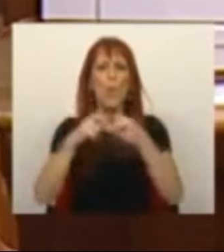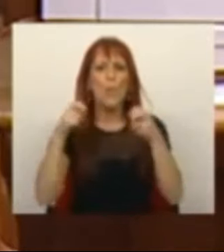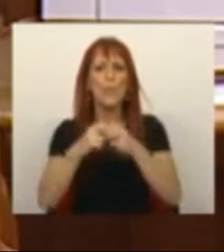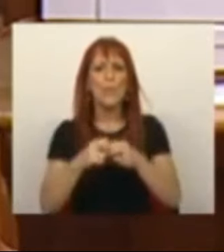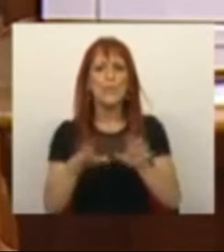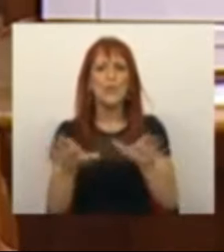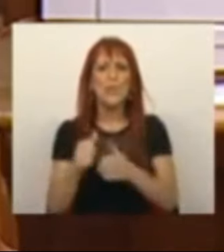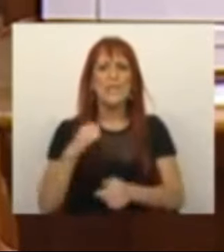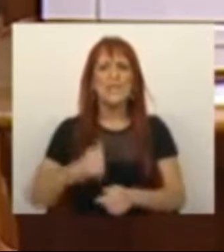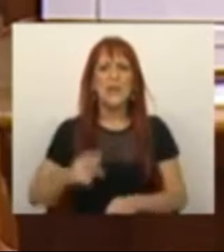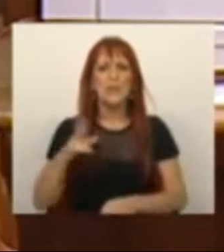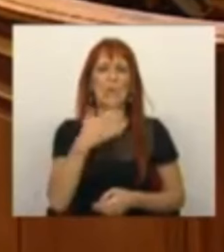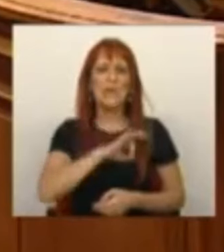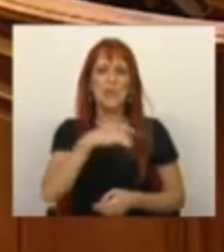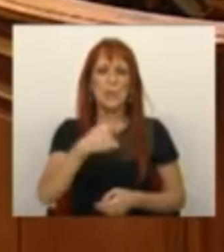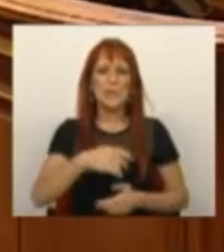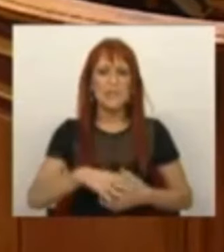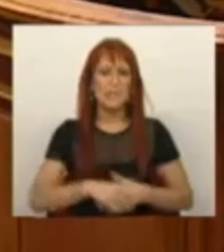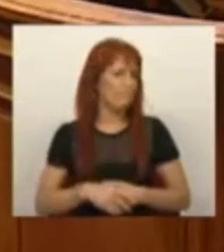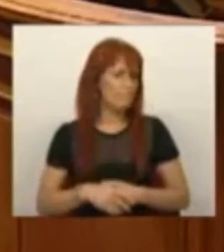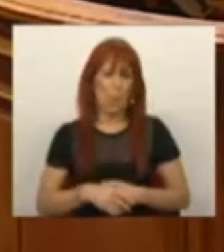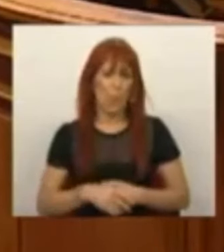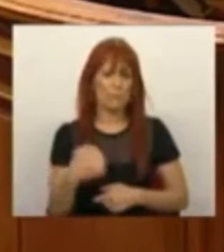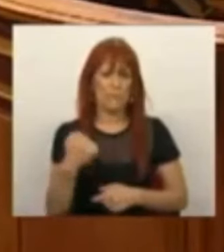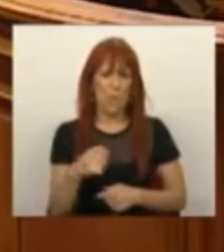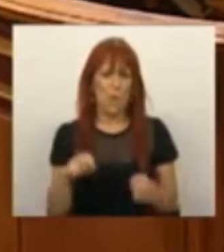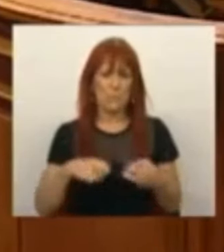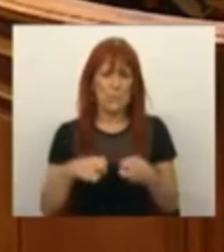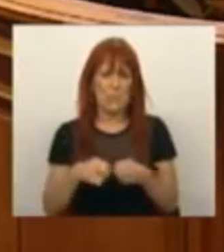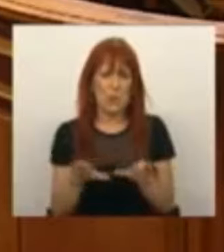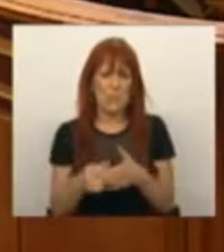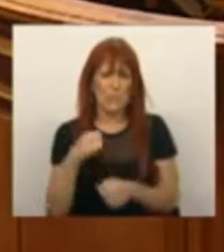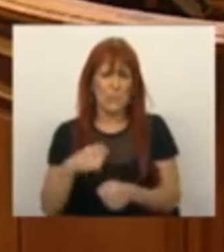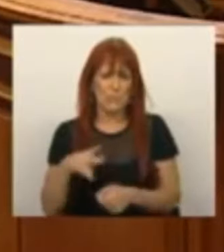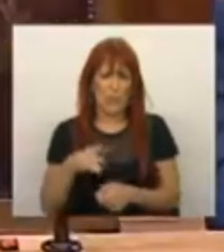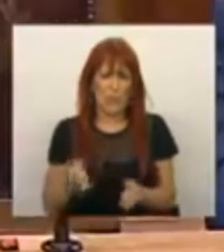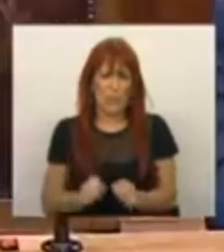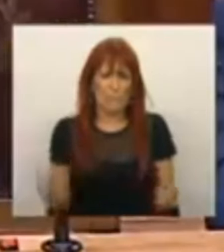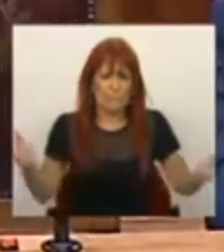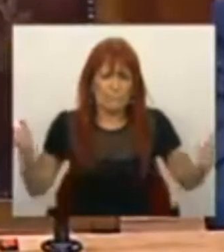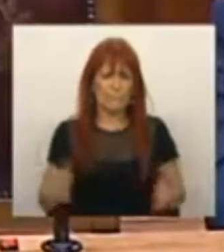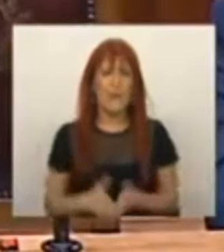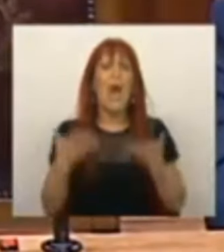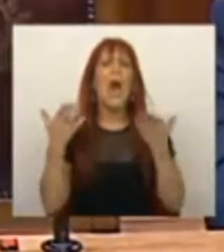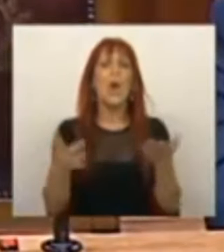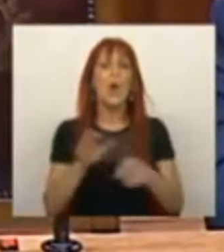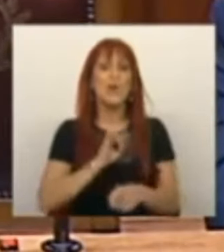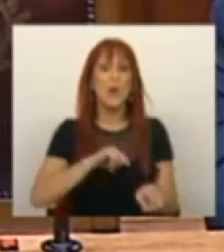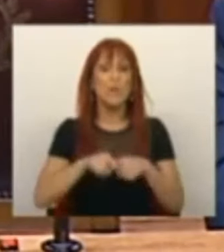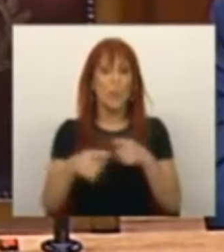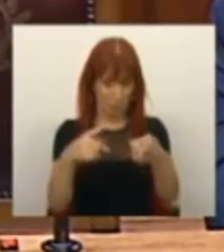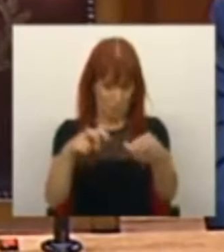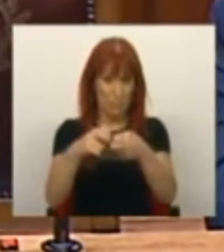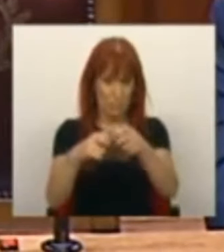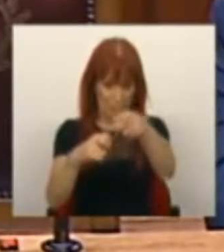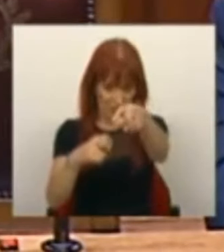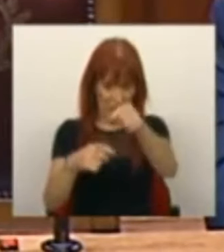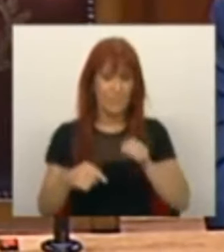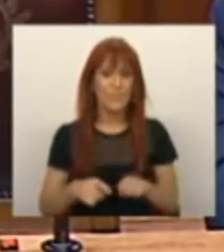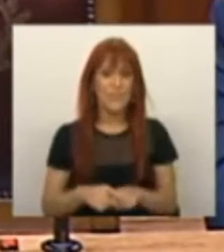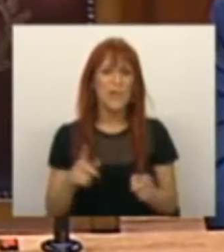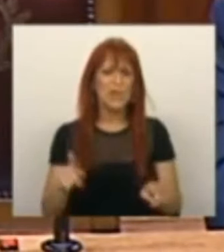problema porque o melhor cigano em Portugal não não vão publicar ficar em Portugal agora é só clicar aqui tem problema